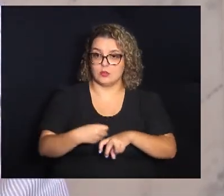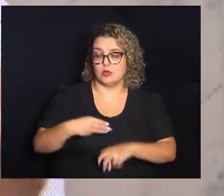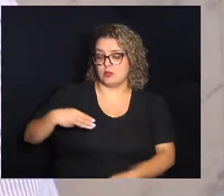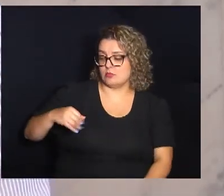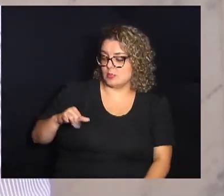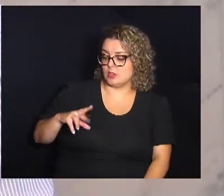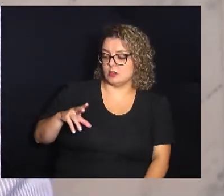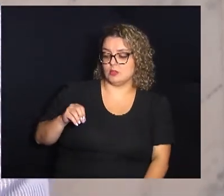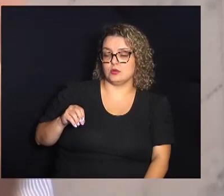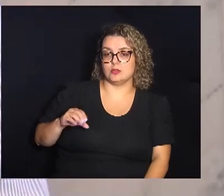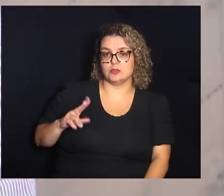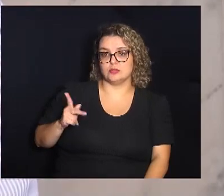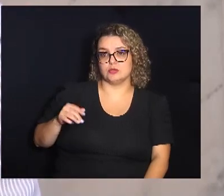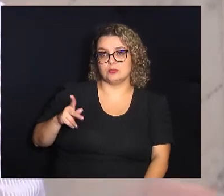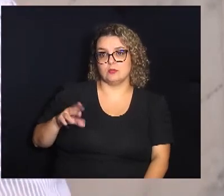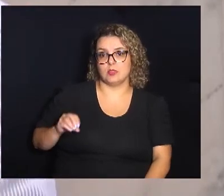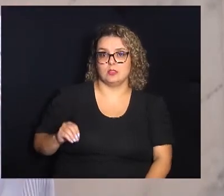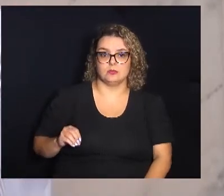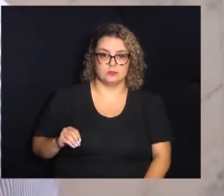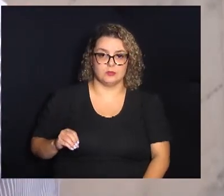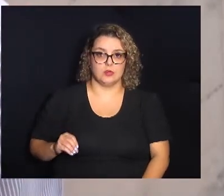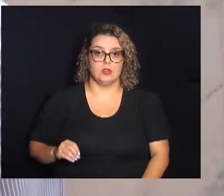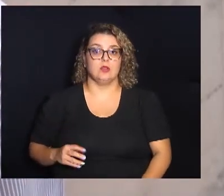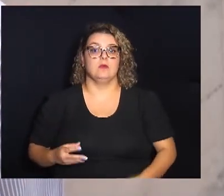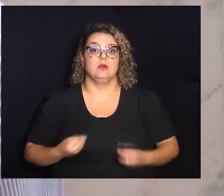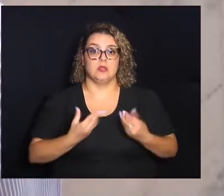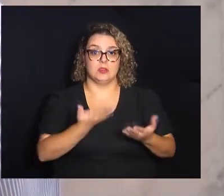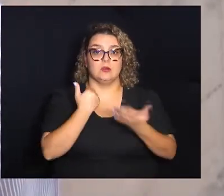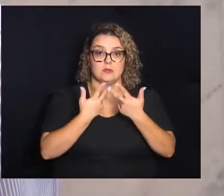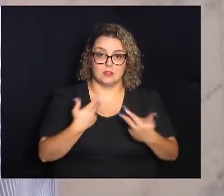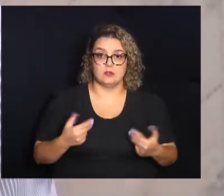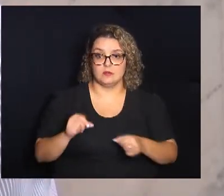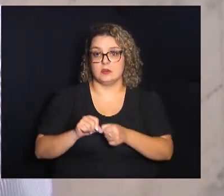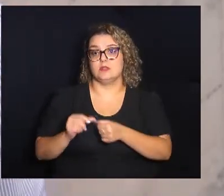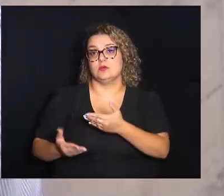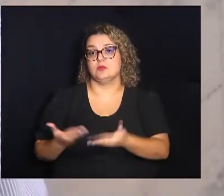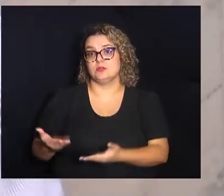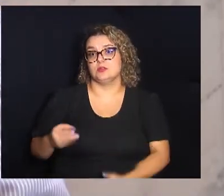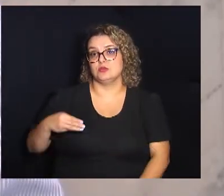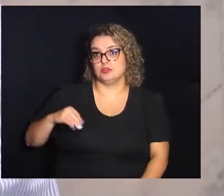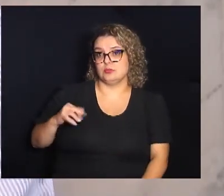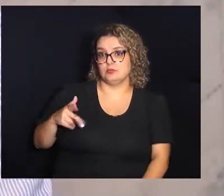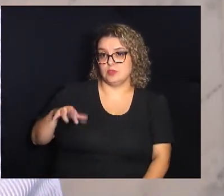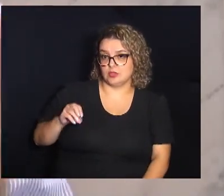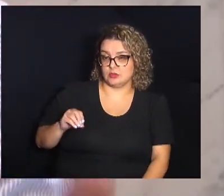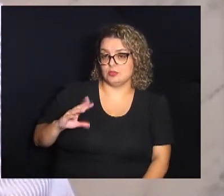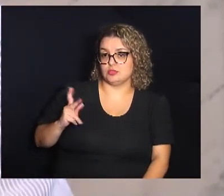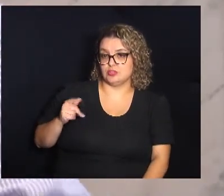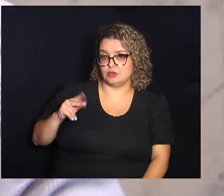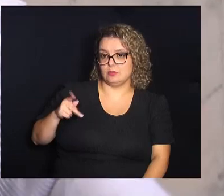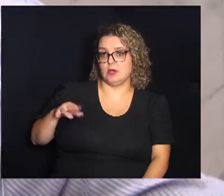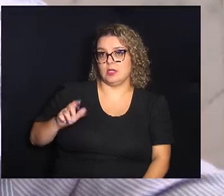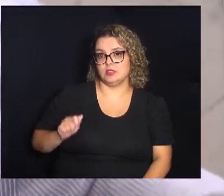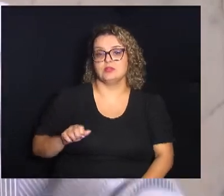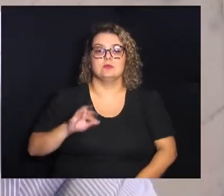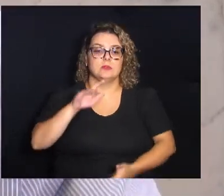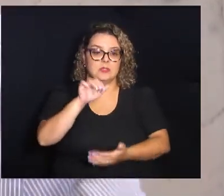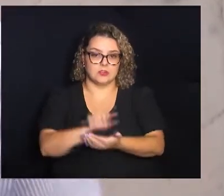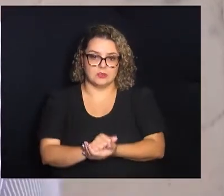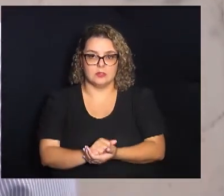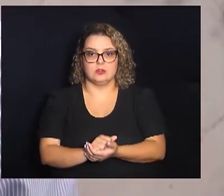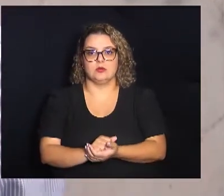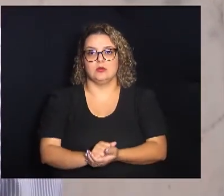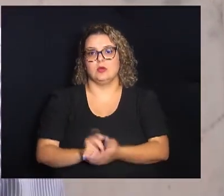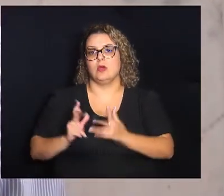a gente vai entregar a ração e já vai fazer o serviço de microchipagem, para garantir que a pessoa já possa ser cadastrada como